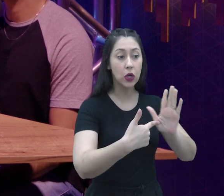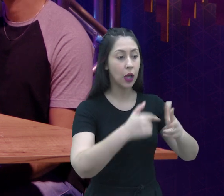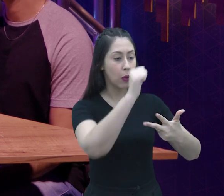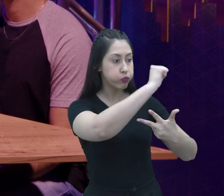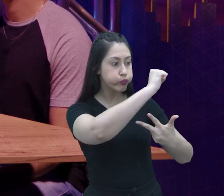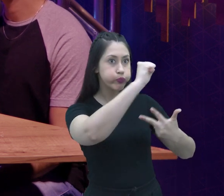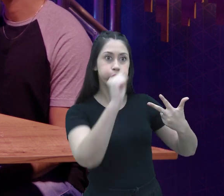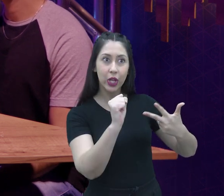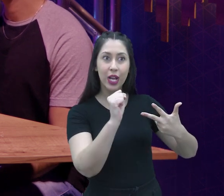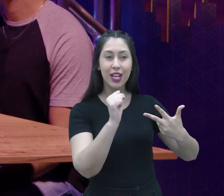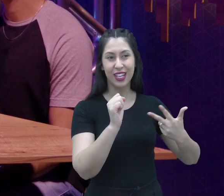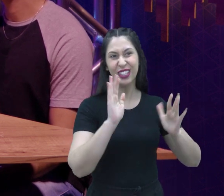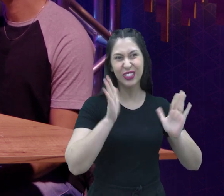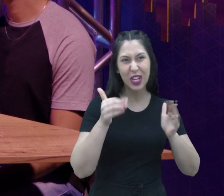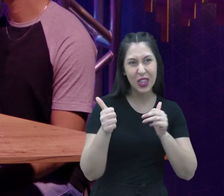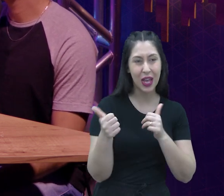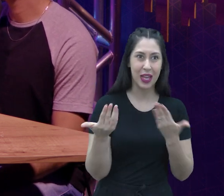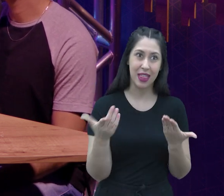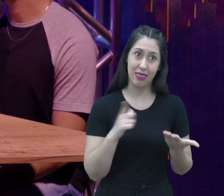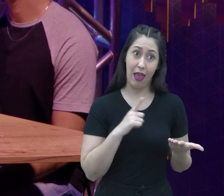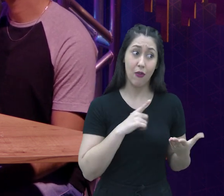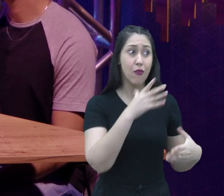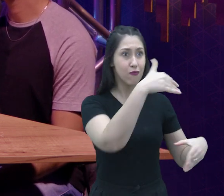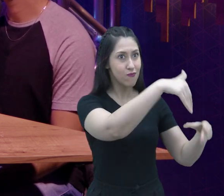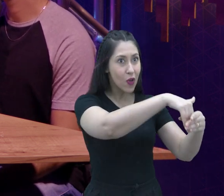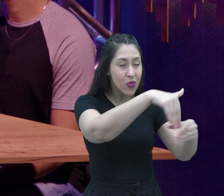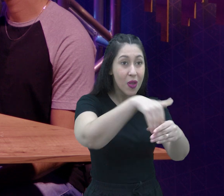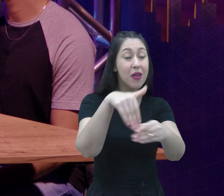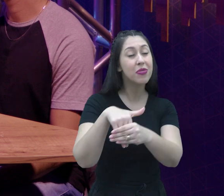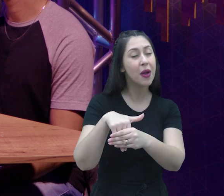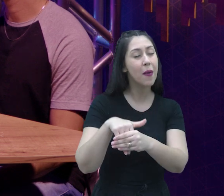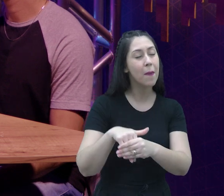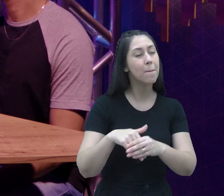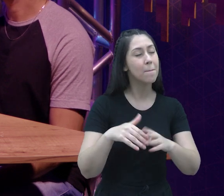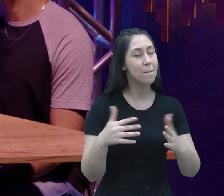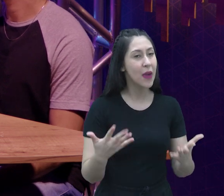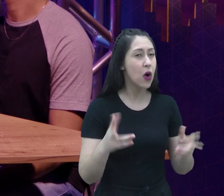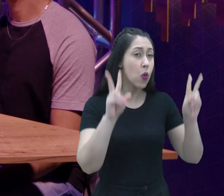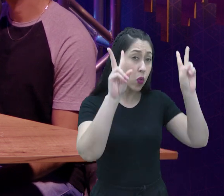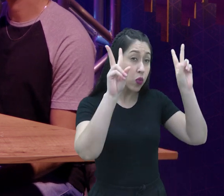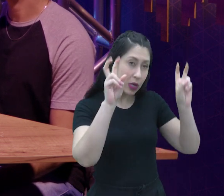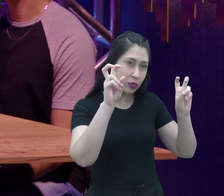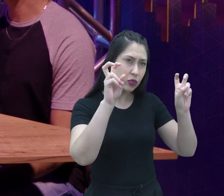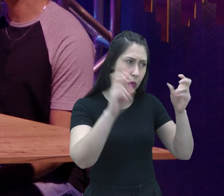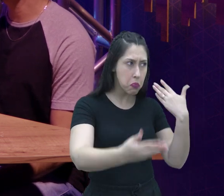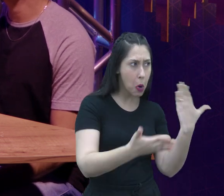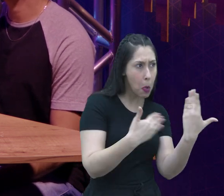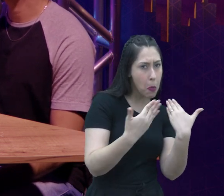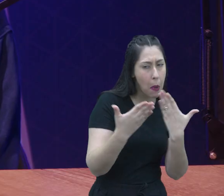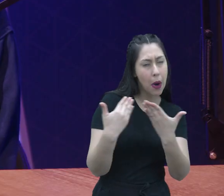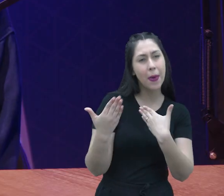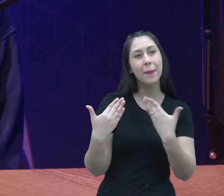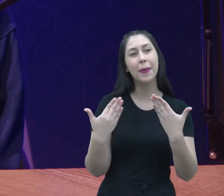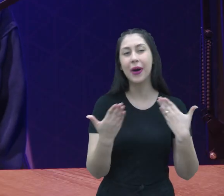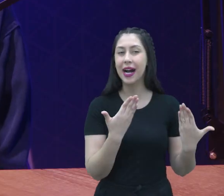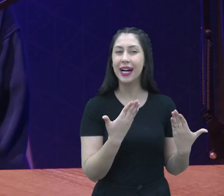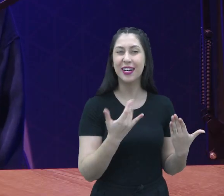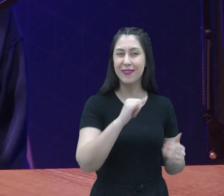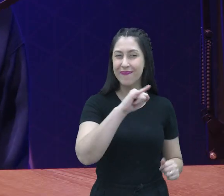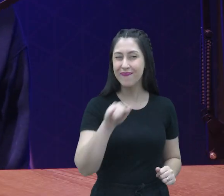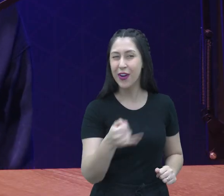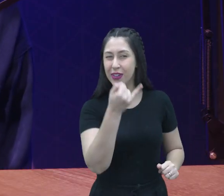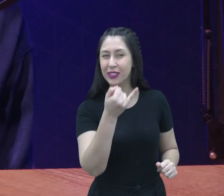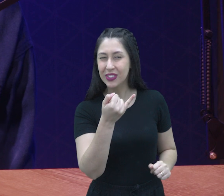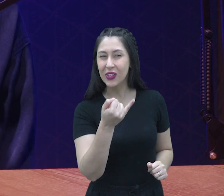nesse climinha aí de eleição, né? A gente já passou das eleições, mas como esse assunto, né, tá muito em alta, né? A gente acabou de decidir aí